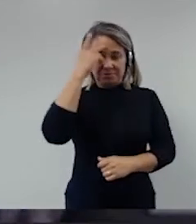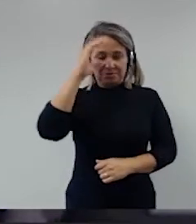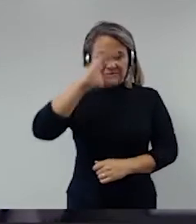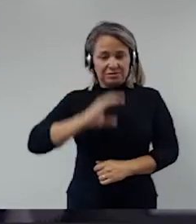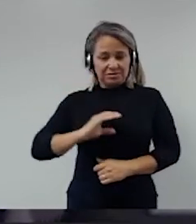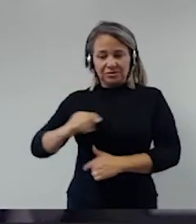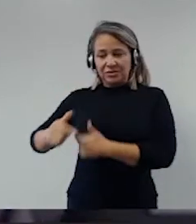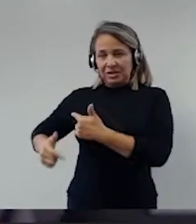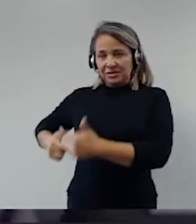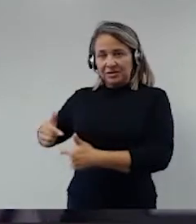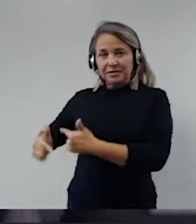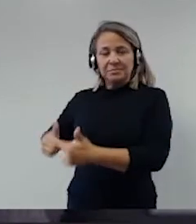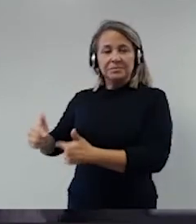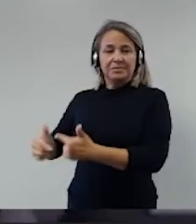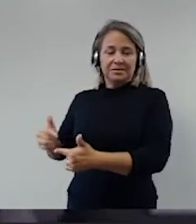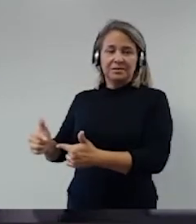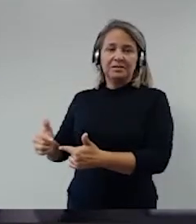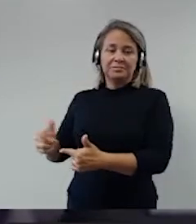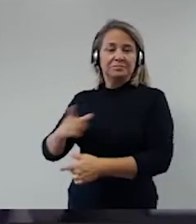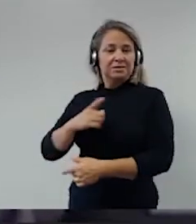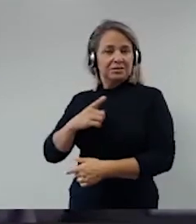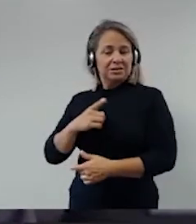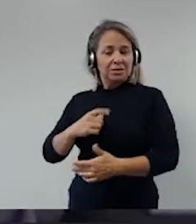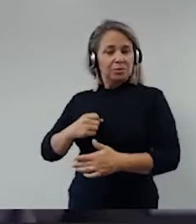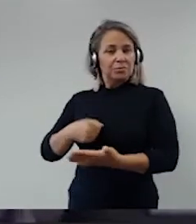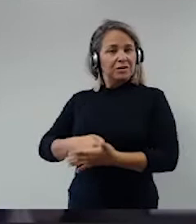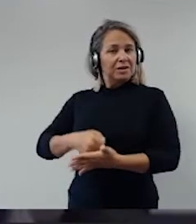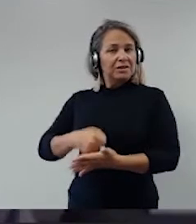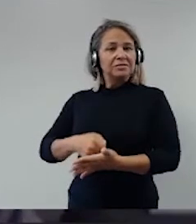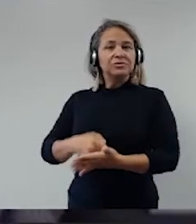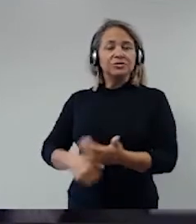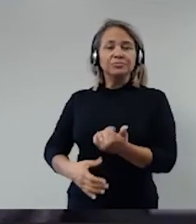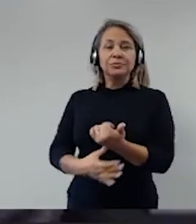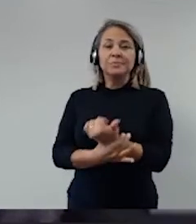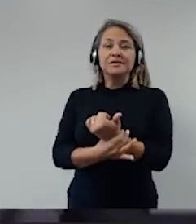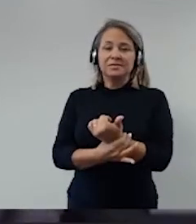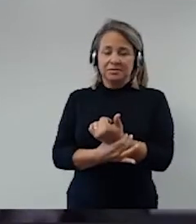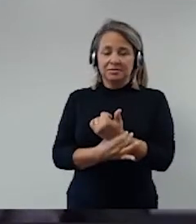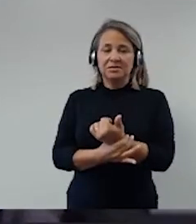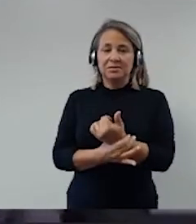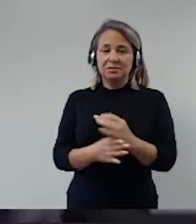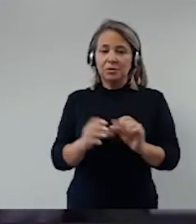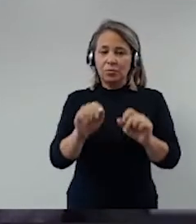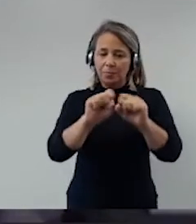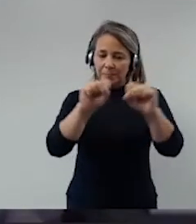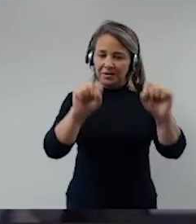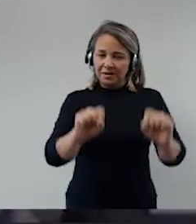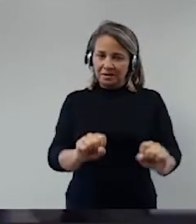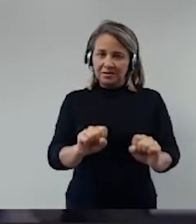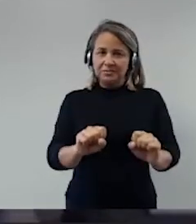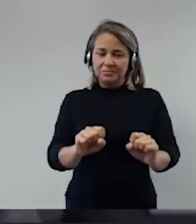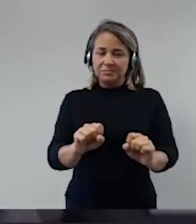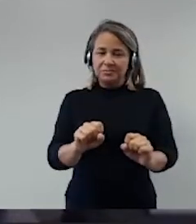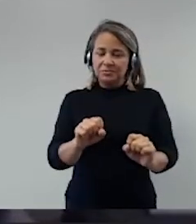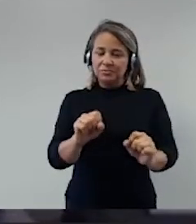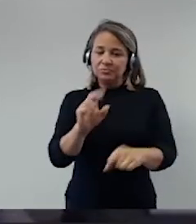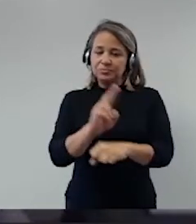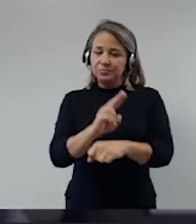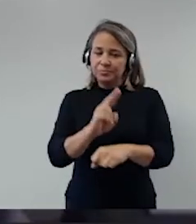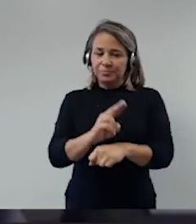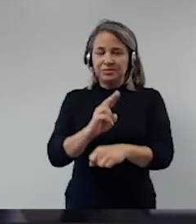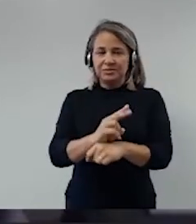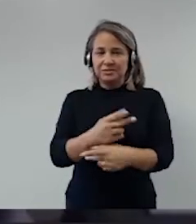trabalhador e trabalhadora, que tem como garantia, ou seja, um mecanismo de proteção desses